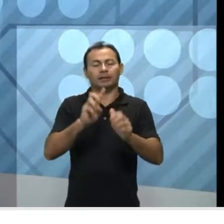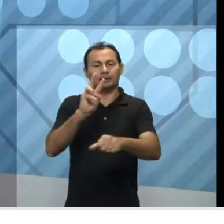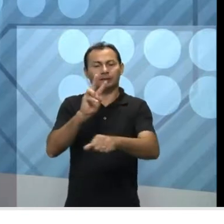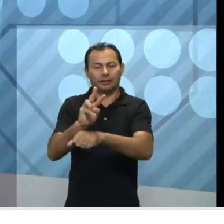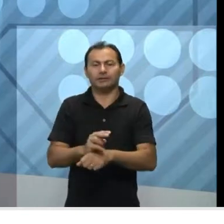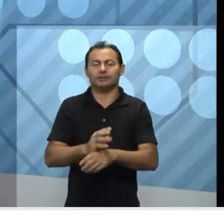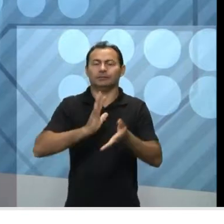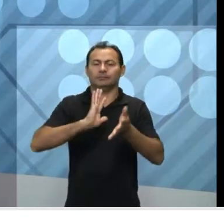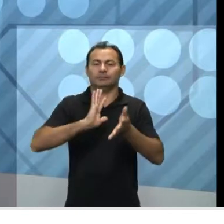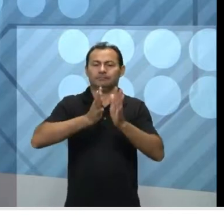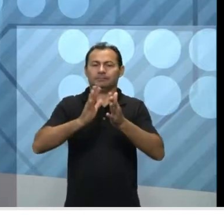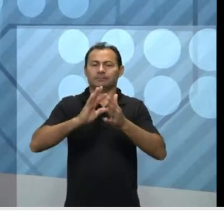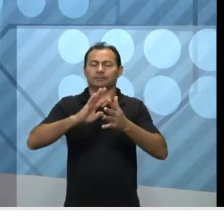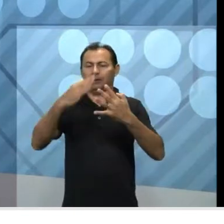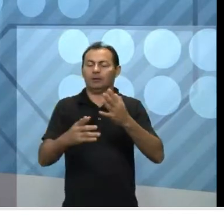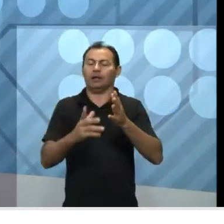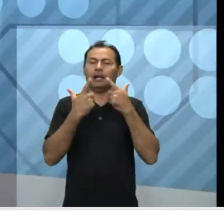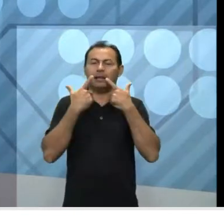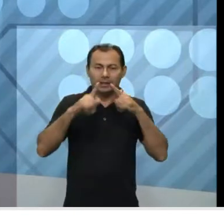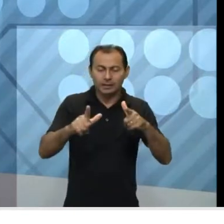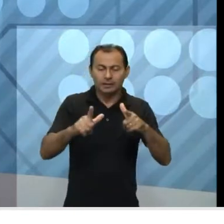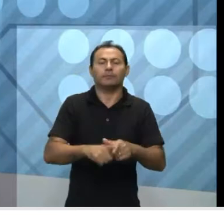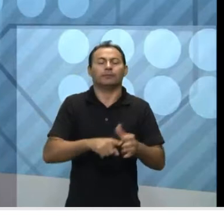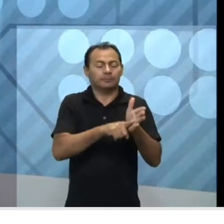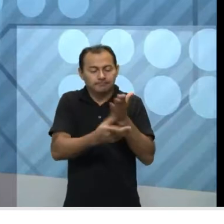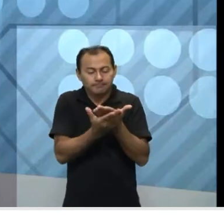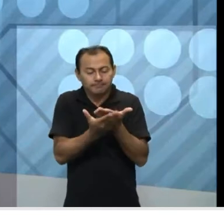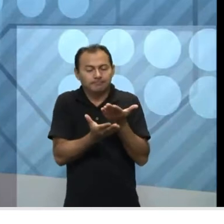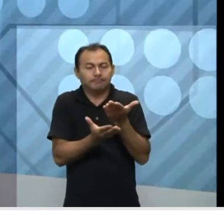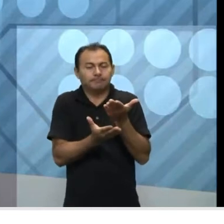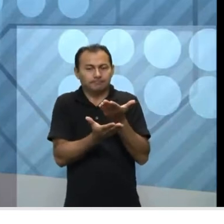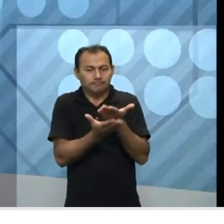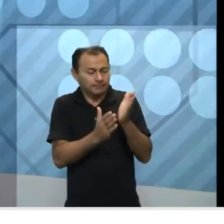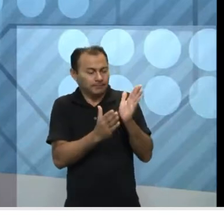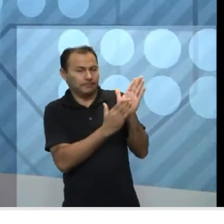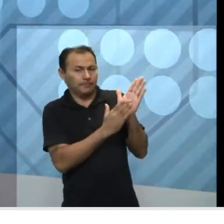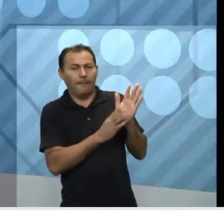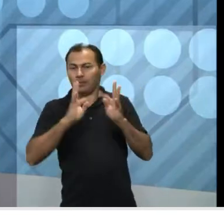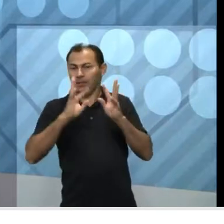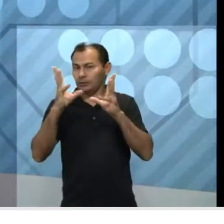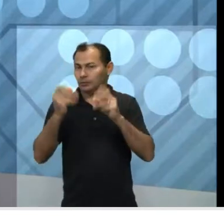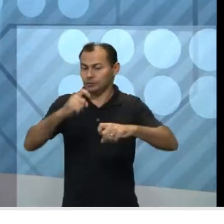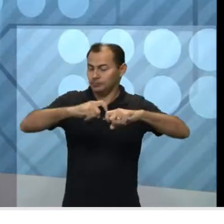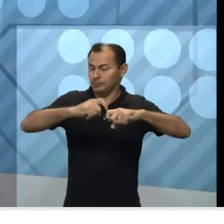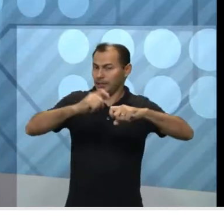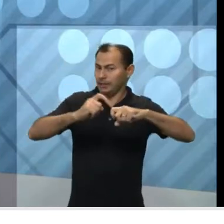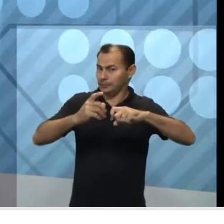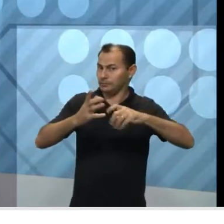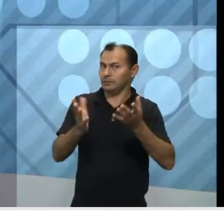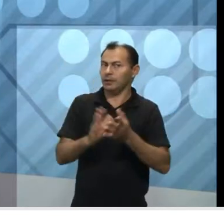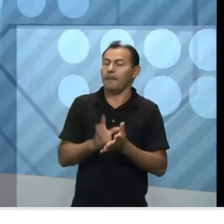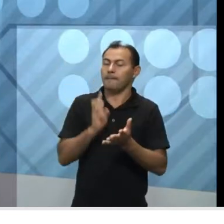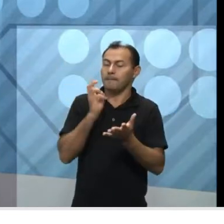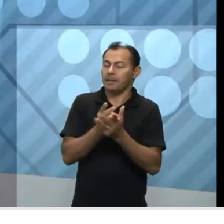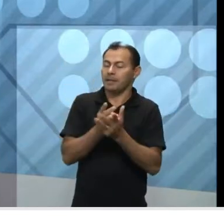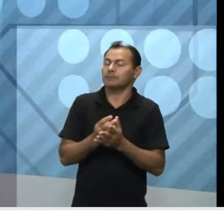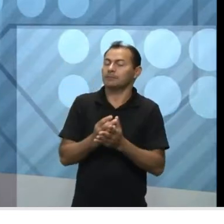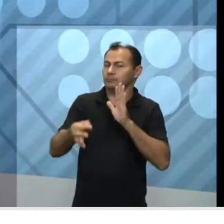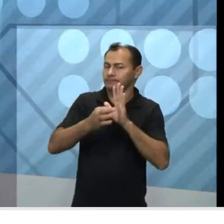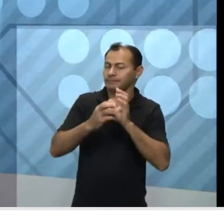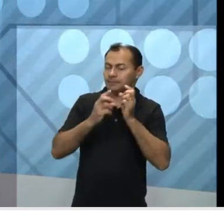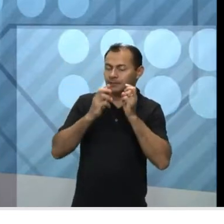que comprovam. Então, não são todos os médicos que têm a mesma posição em relação a Libras. Mas, num exemplo